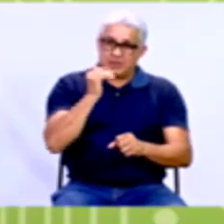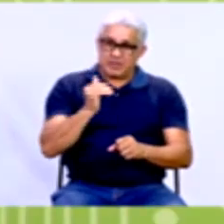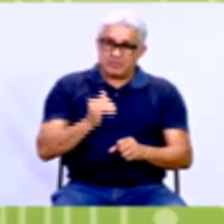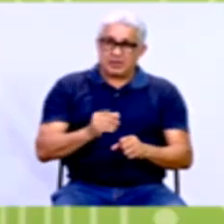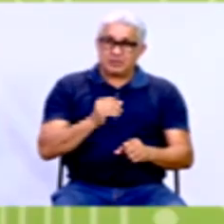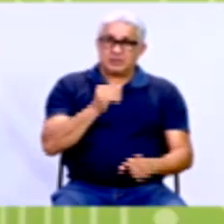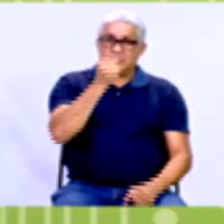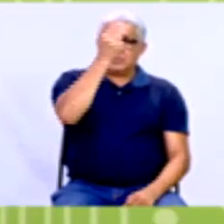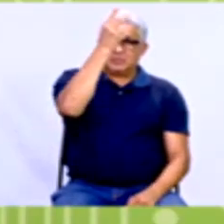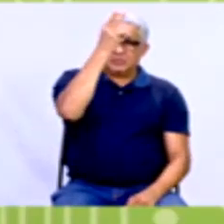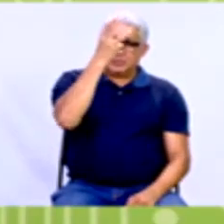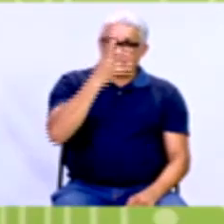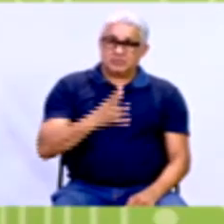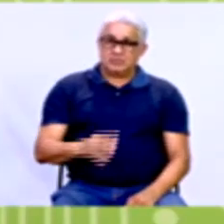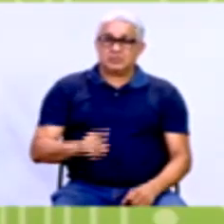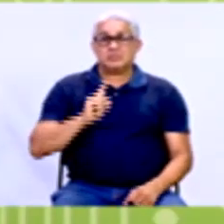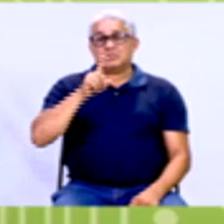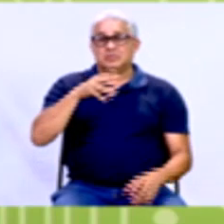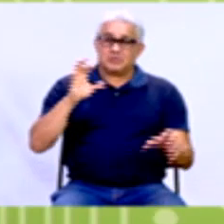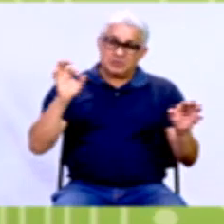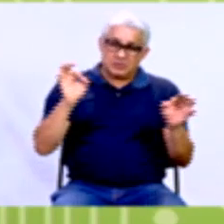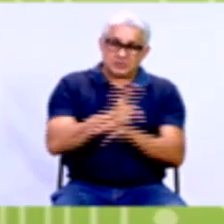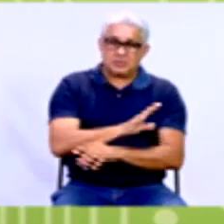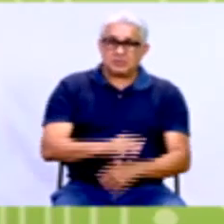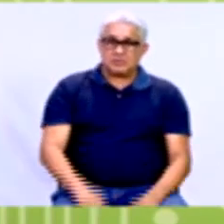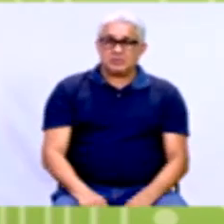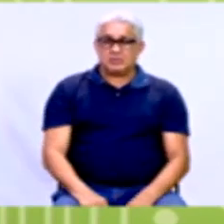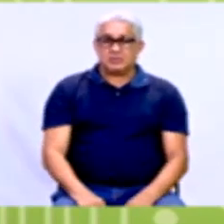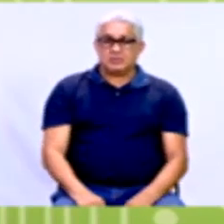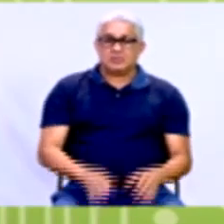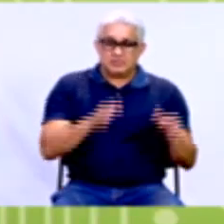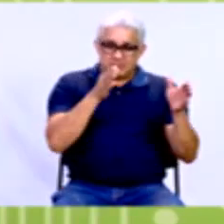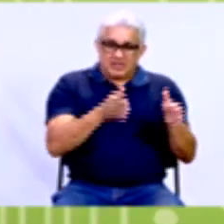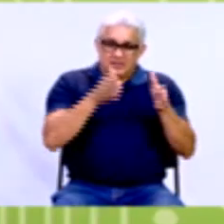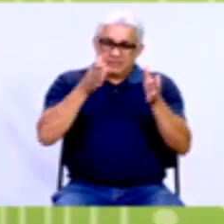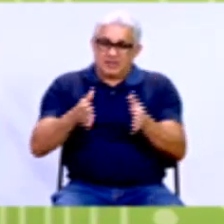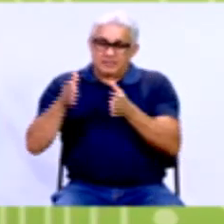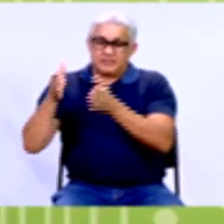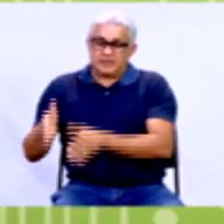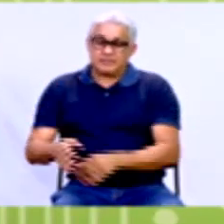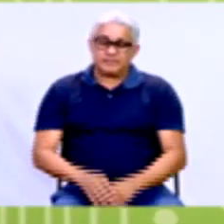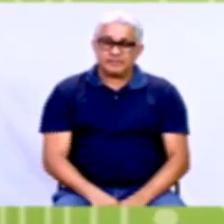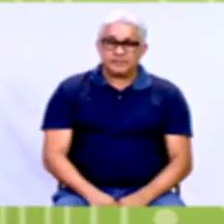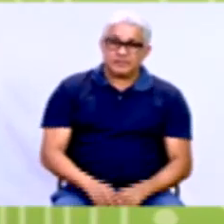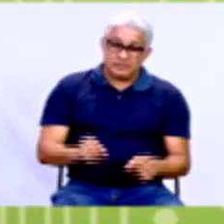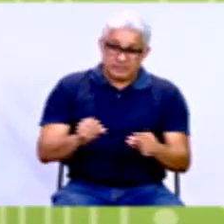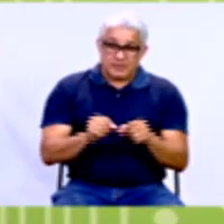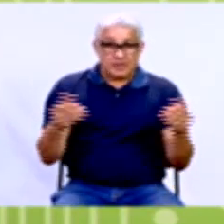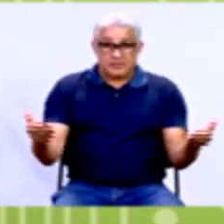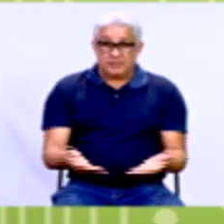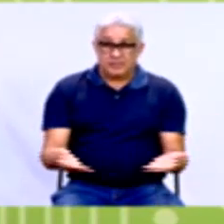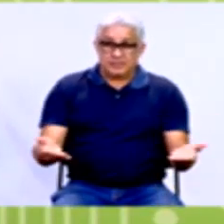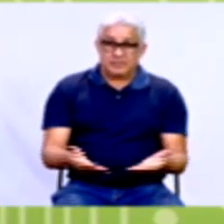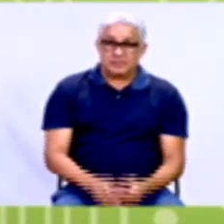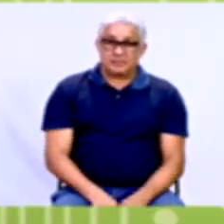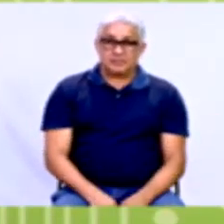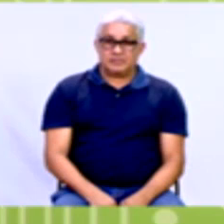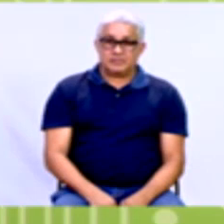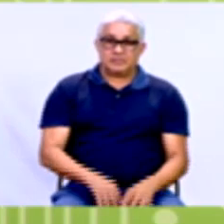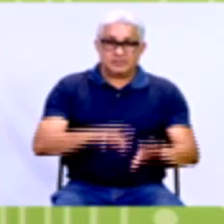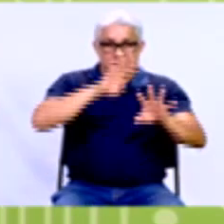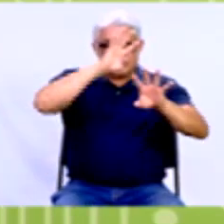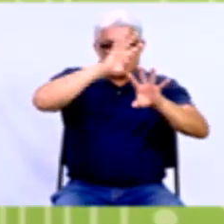numeradas, né? Isso. E daí depois é só tabular. E daí indo por passos exatamente do jeito que a gente fez agora. A gente pega lá uma